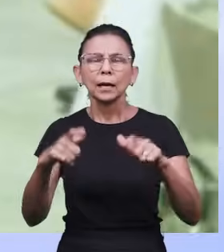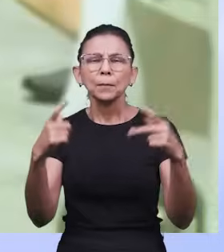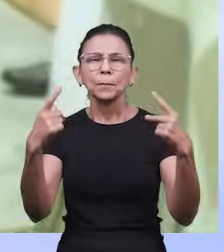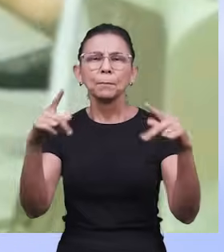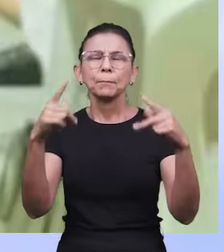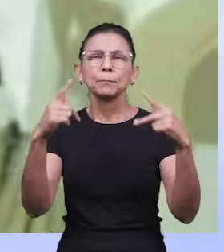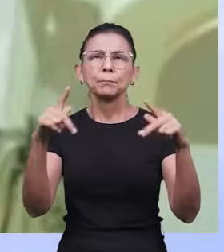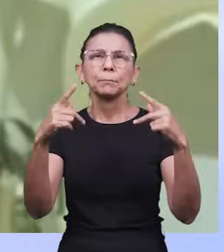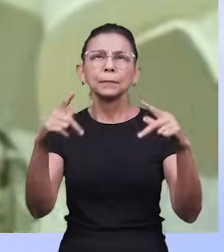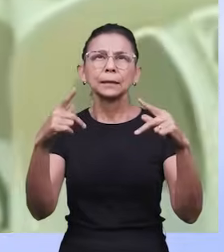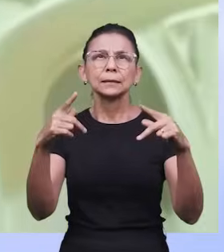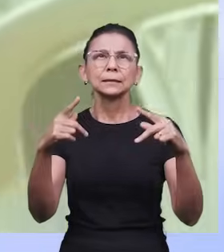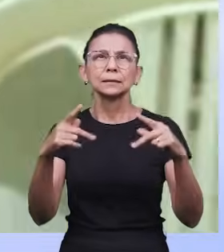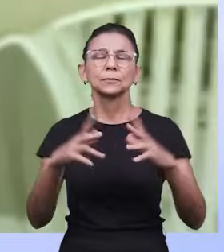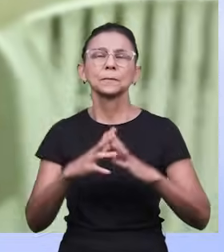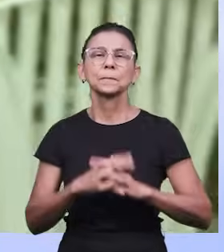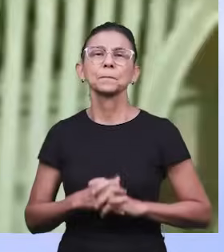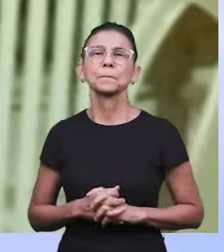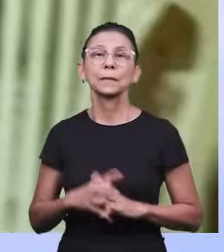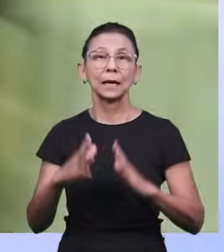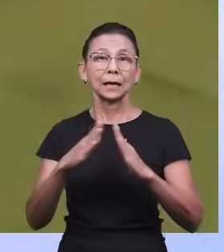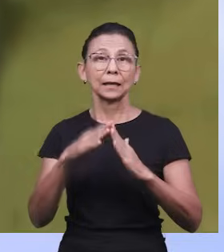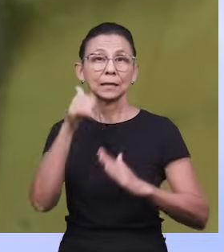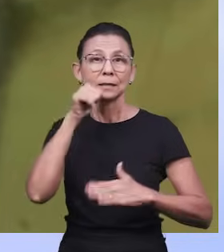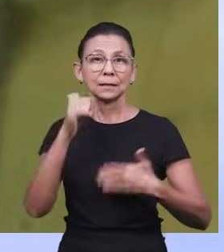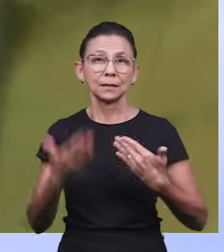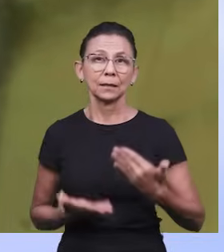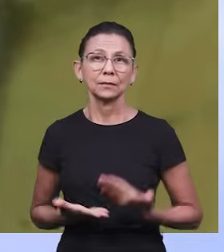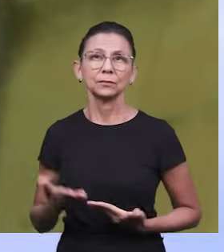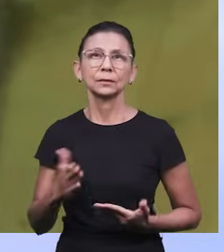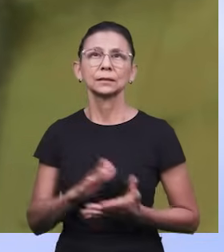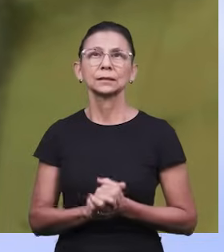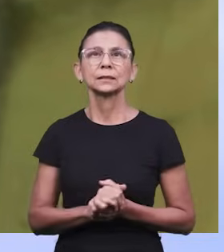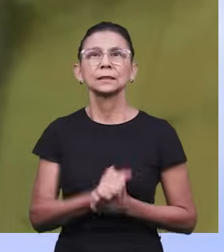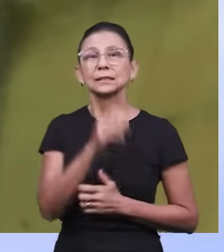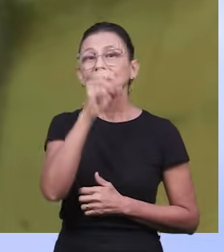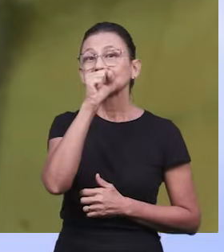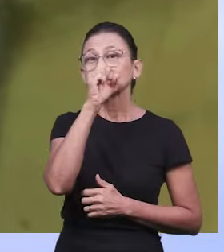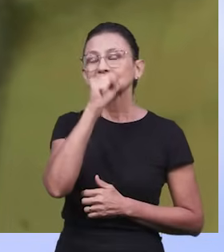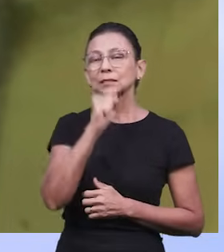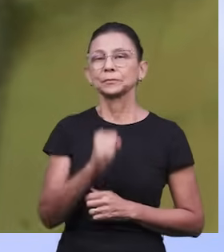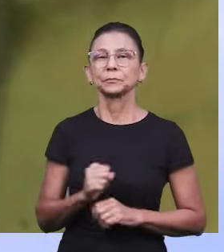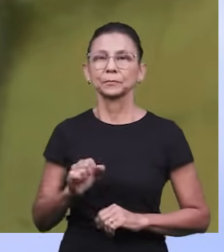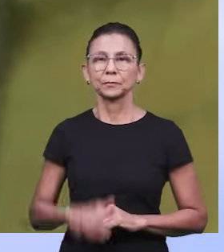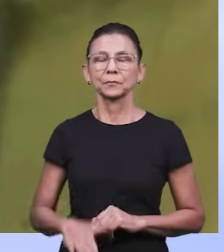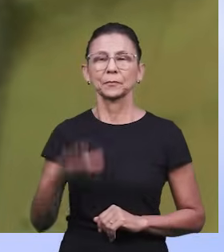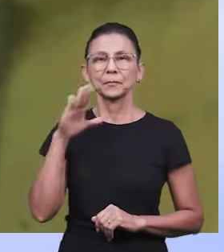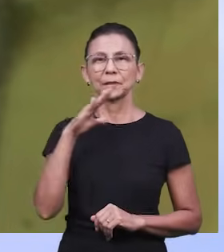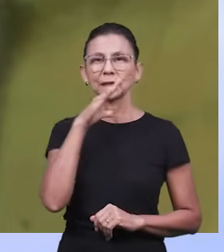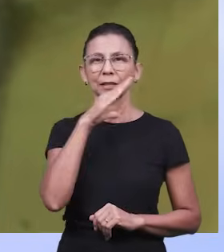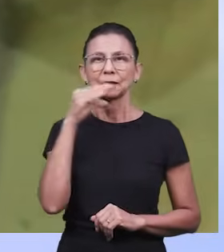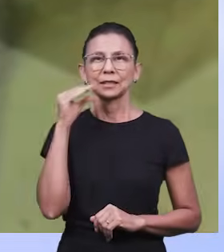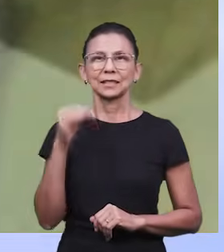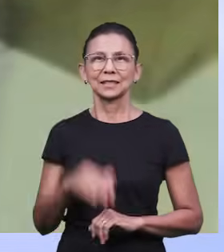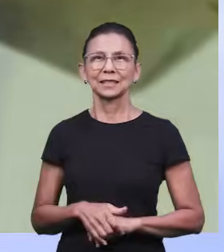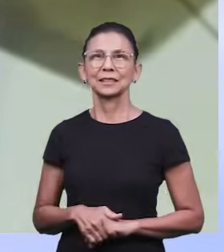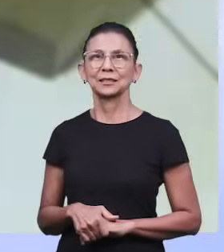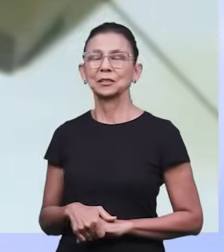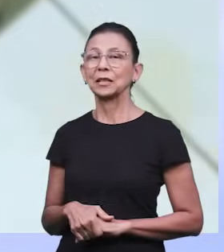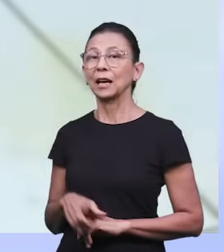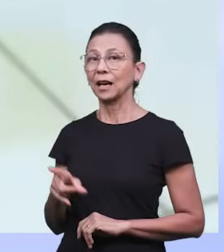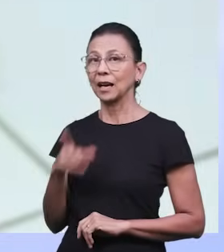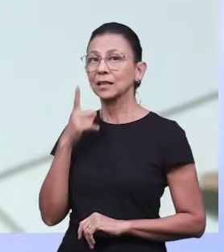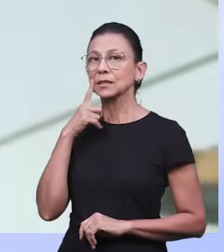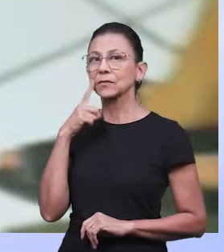localizado na casa de uma irmã da igreja. Aos sábados, as crianças intermediários e adolescentes recebem a